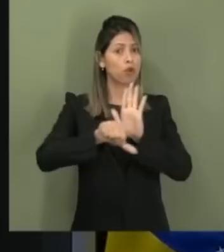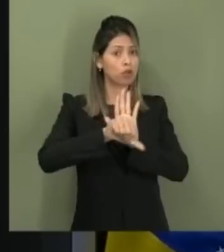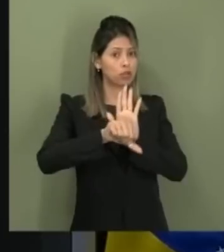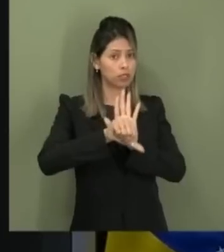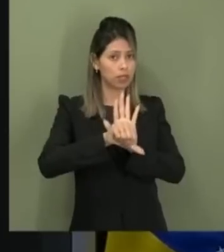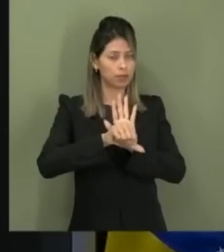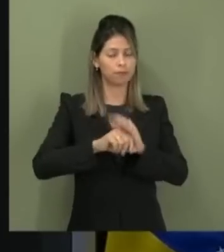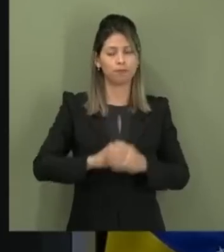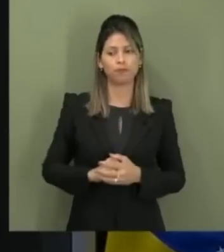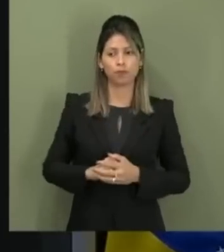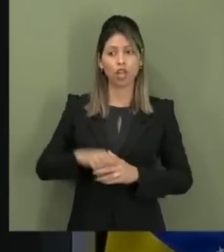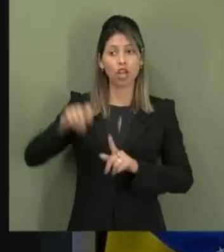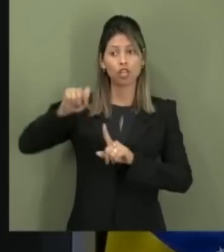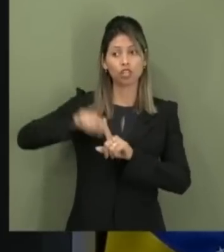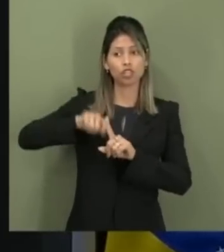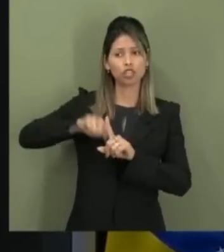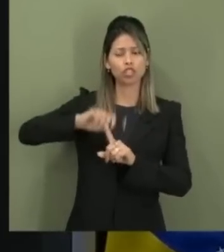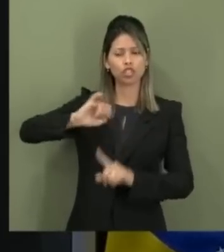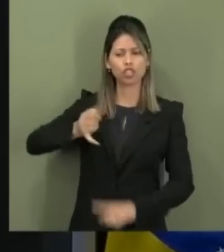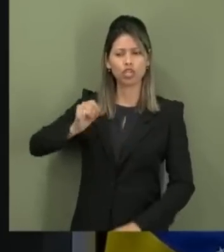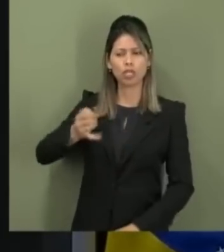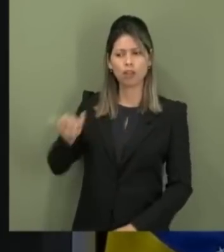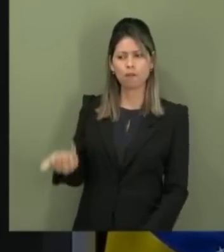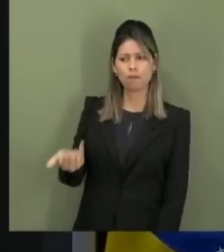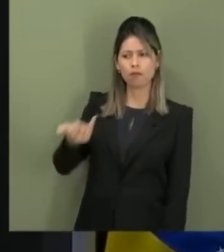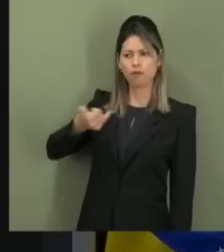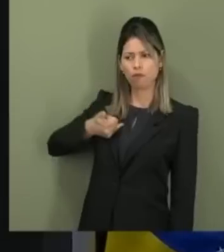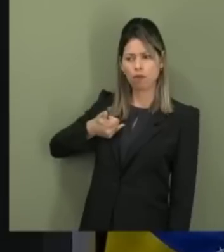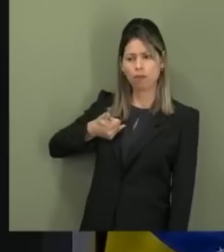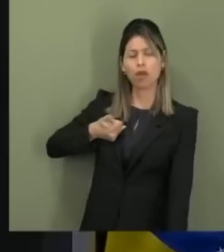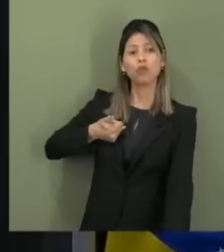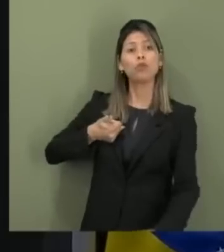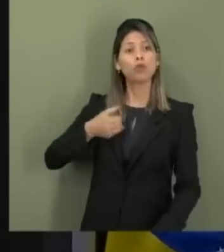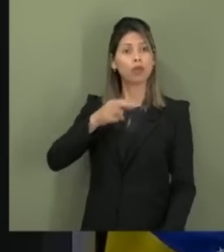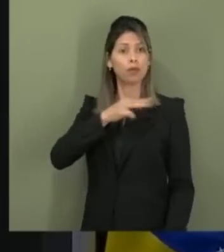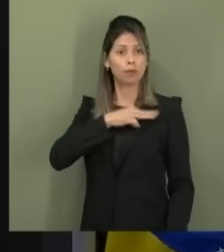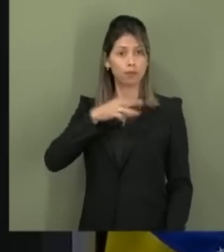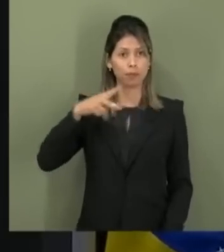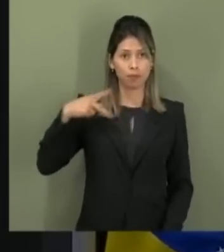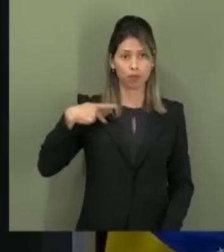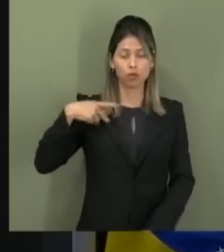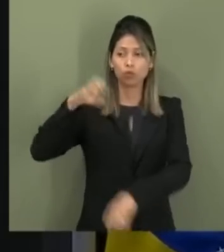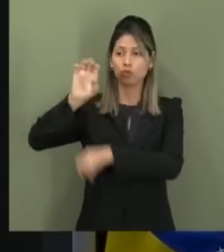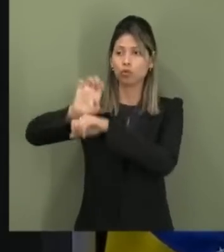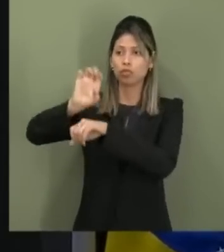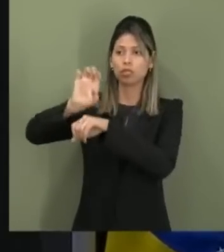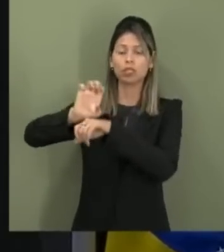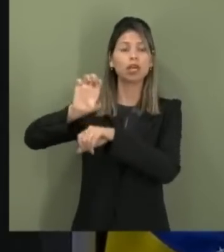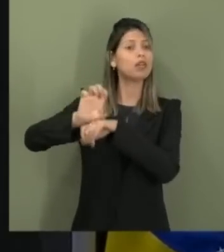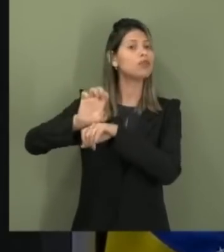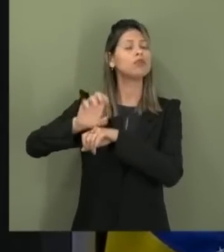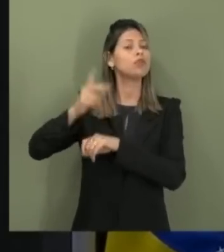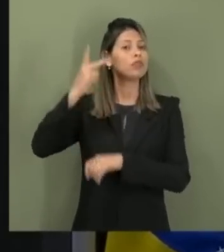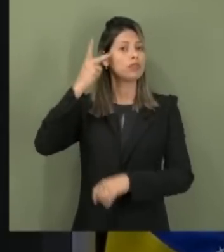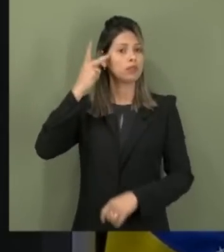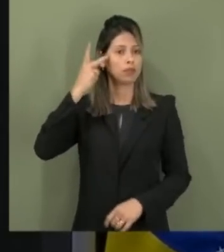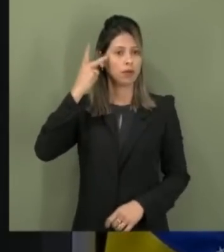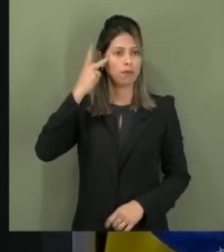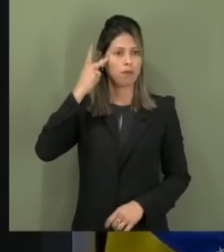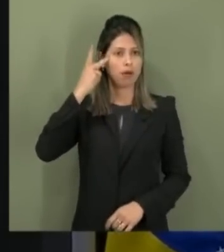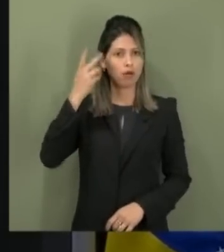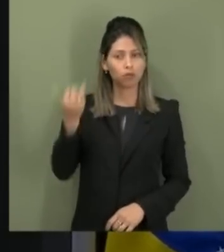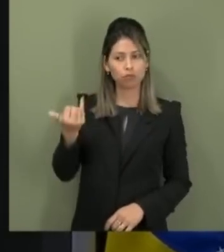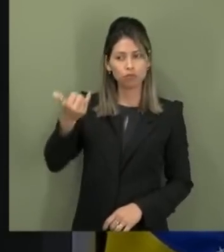janeiro pelo Ministério Público do Estado de São Paulo, e aqui